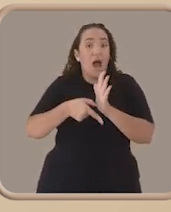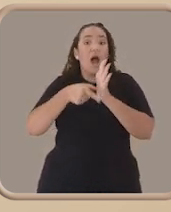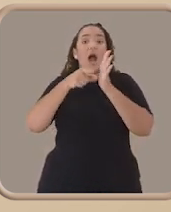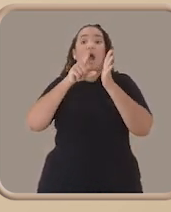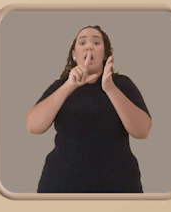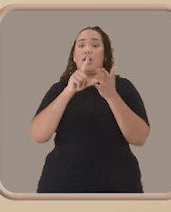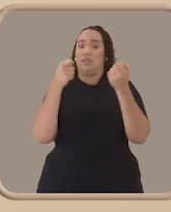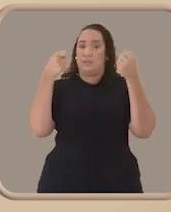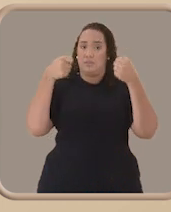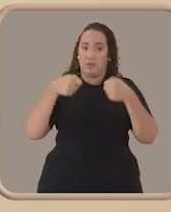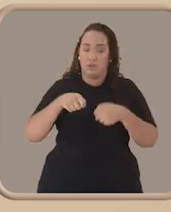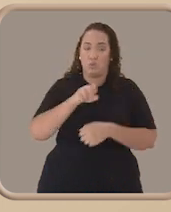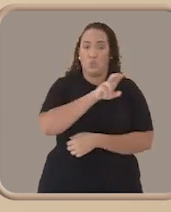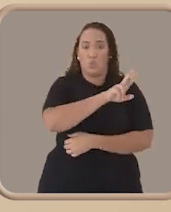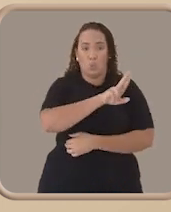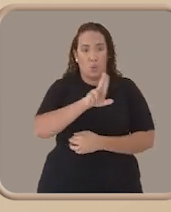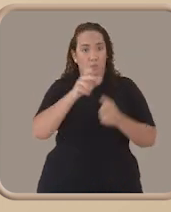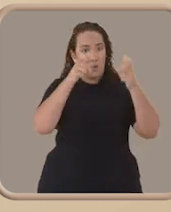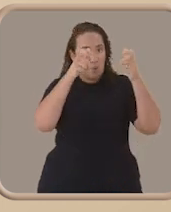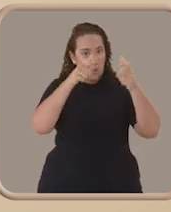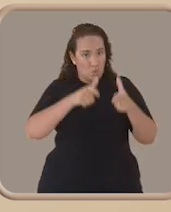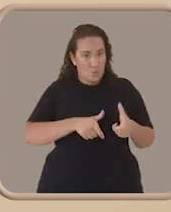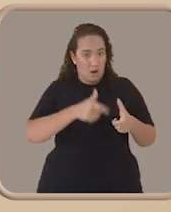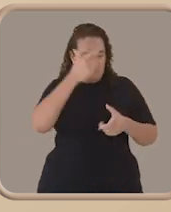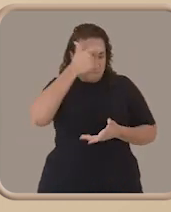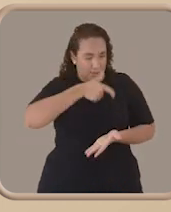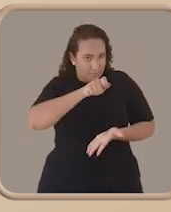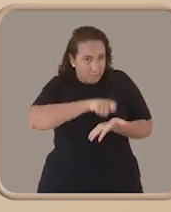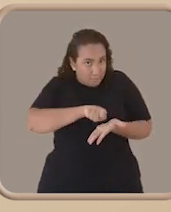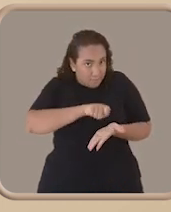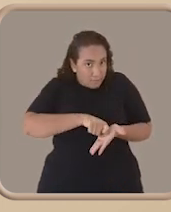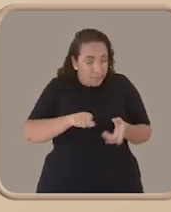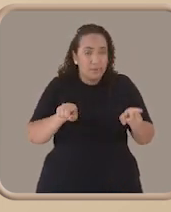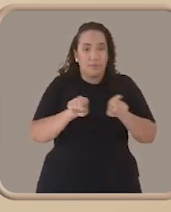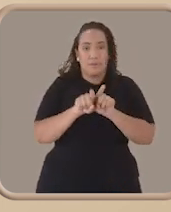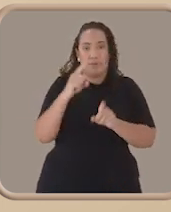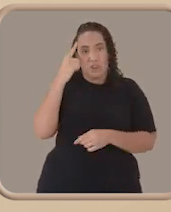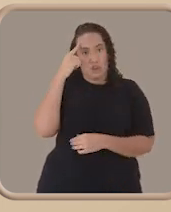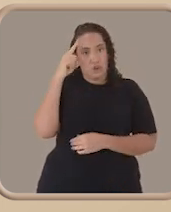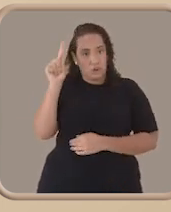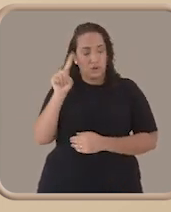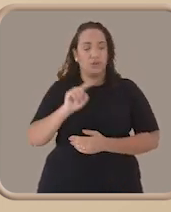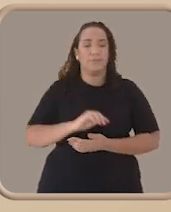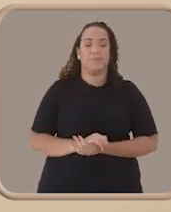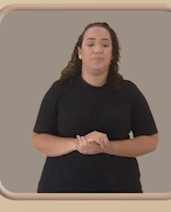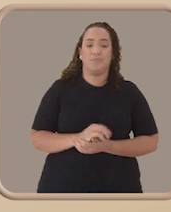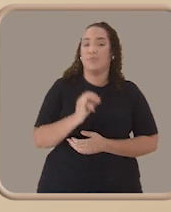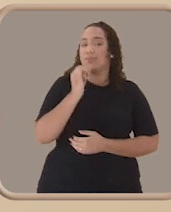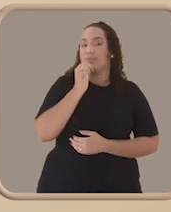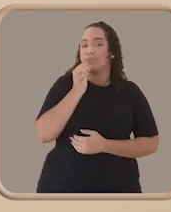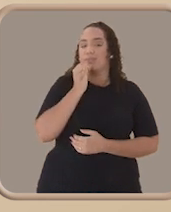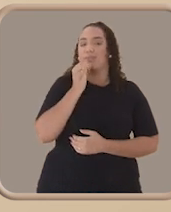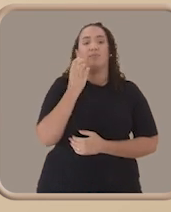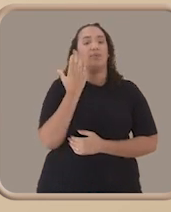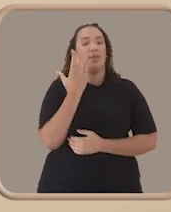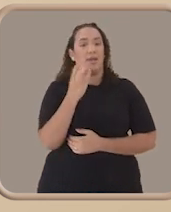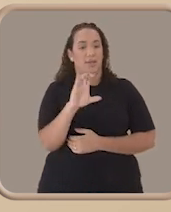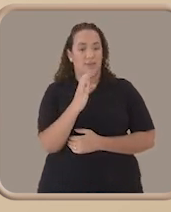colocar o nome do local de onde estamos escrevendo e a data. Por exemplo,